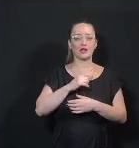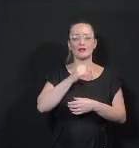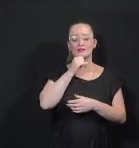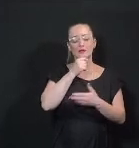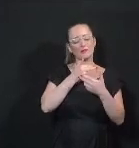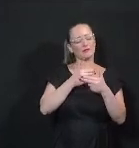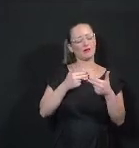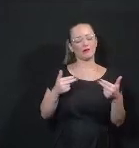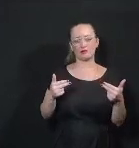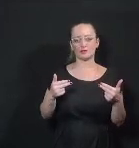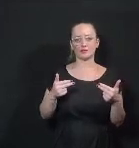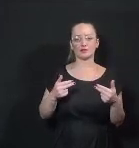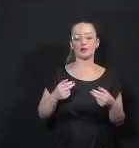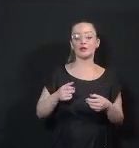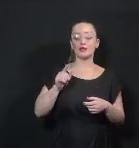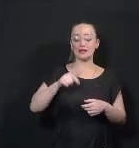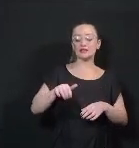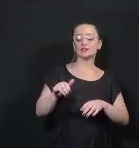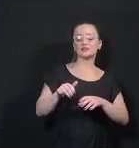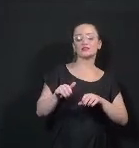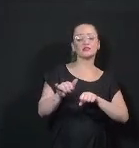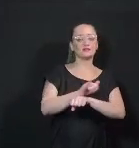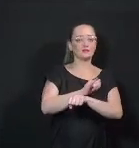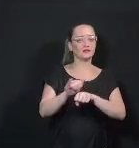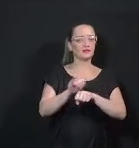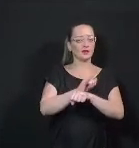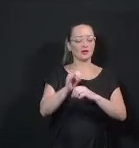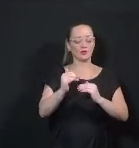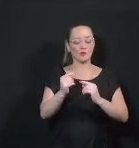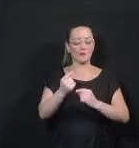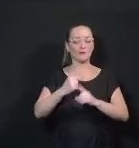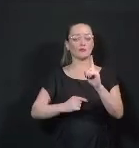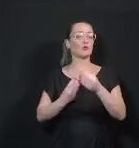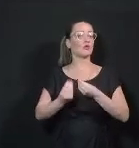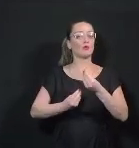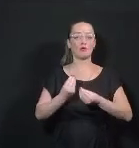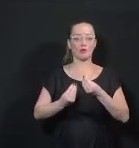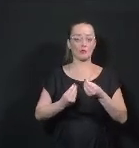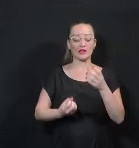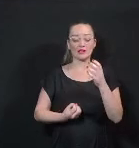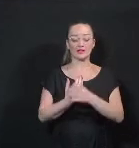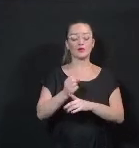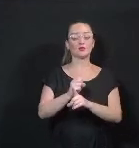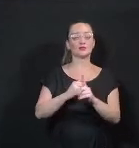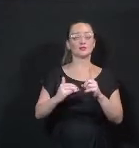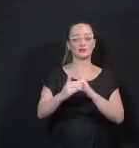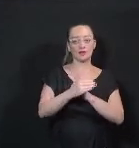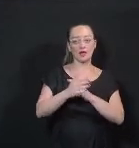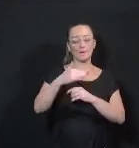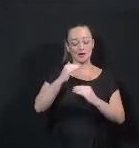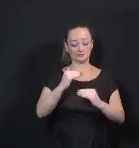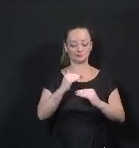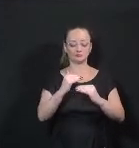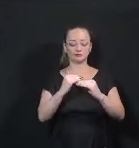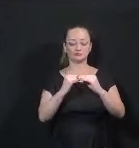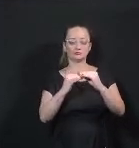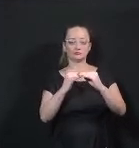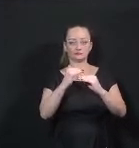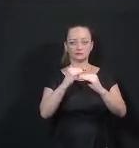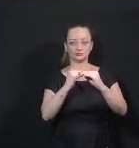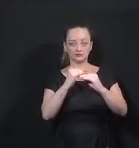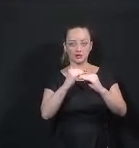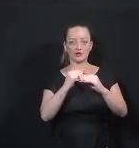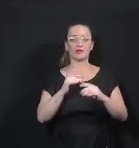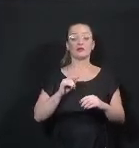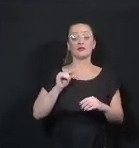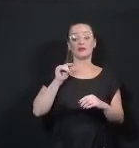exemplos de como tais mecanismos foram superados, criando sociedades mais igualitárias,